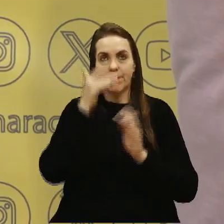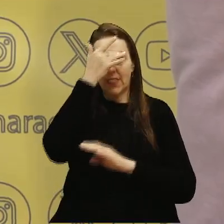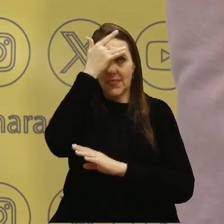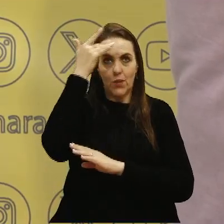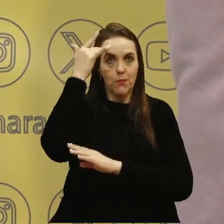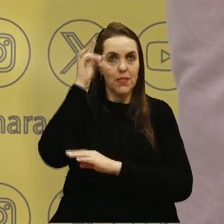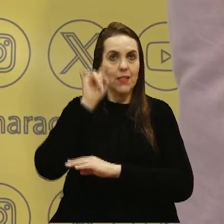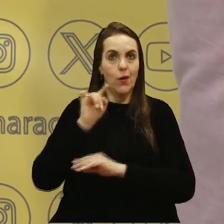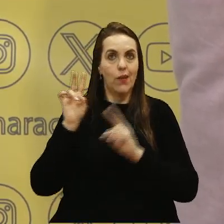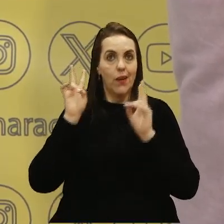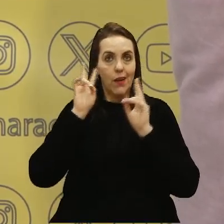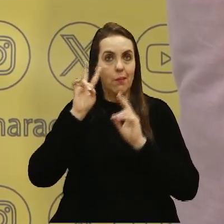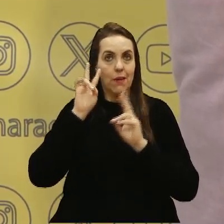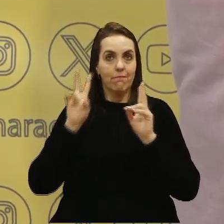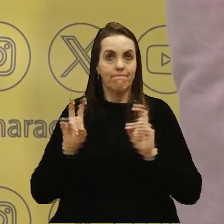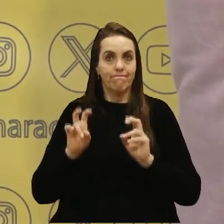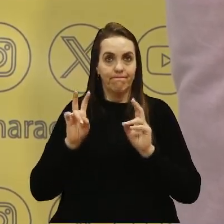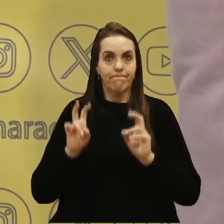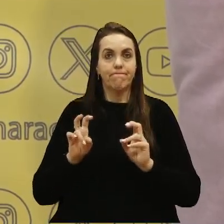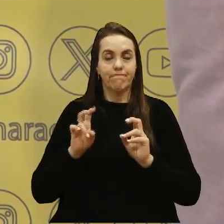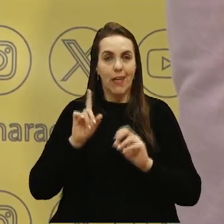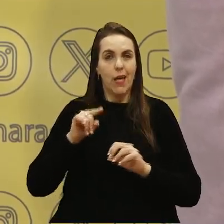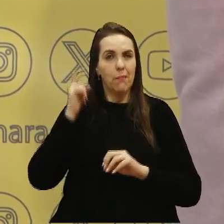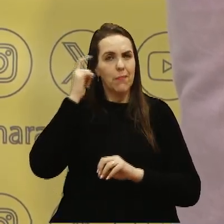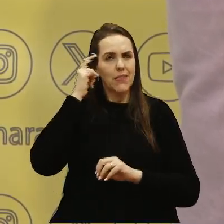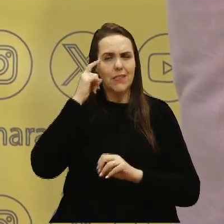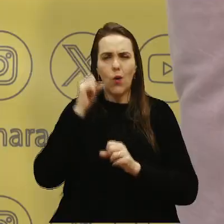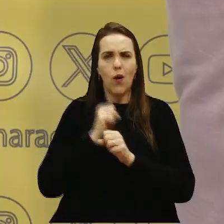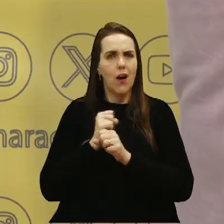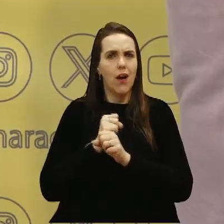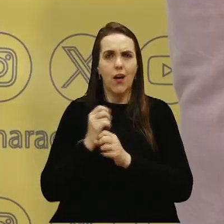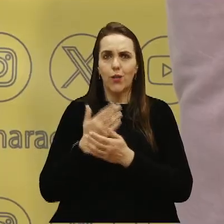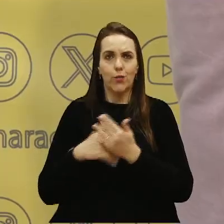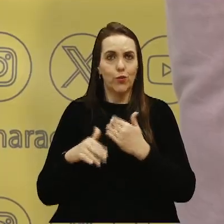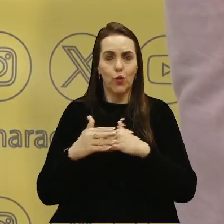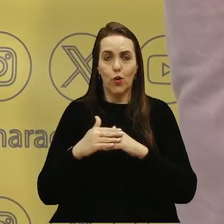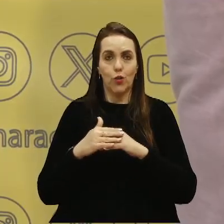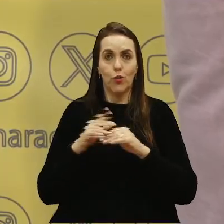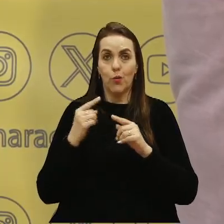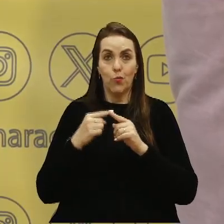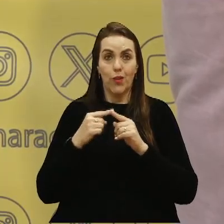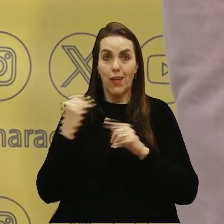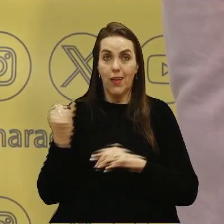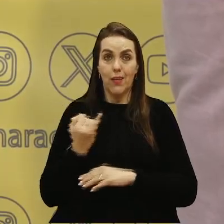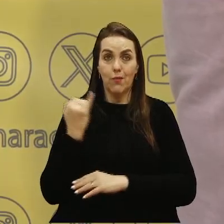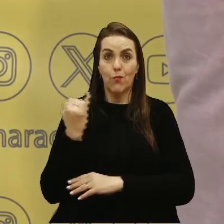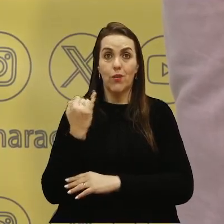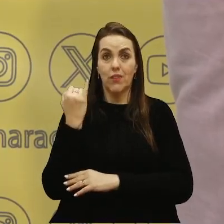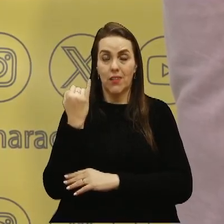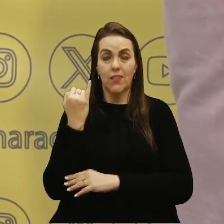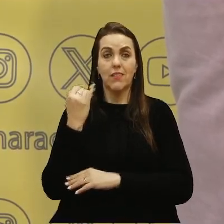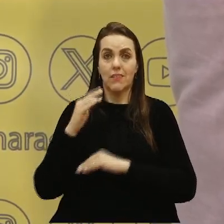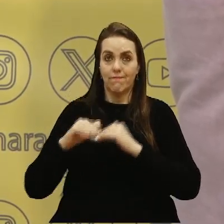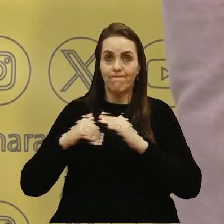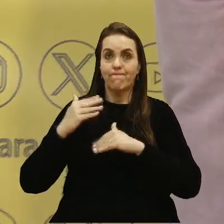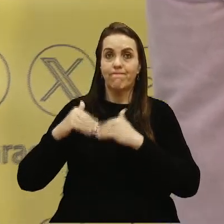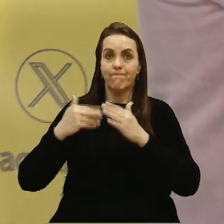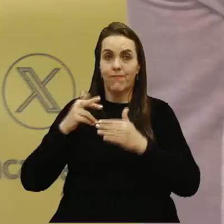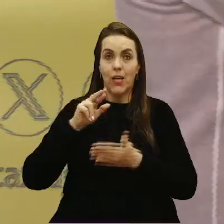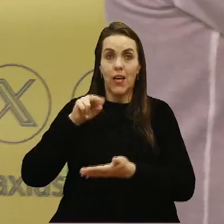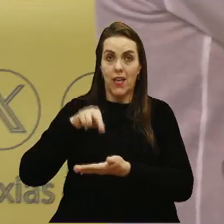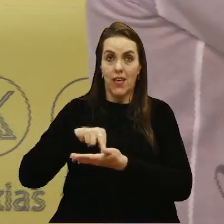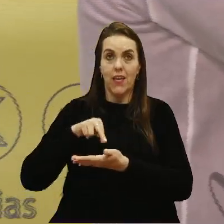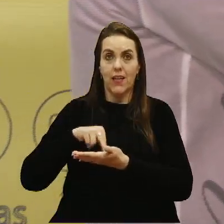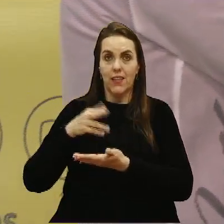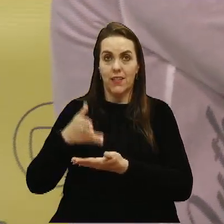mas é um assunto que precisa ser pensado o ano inteiro, pela centralidade que ele tem para um desenvolvimento real da